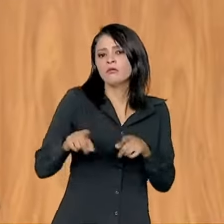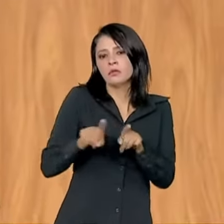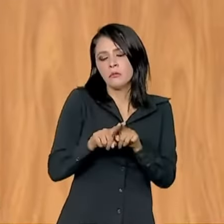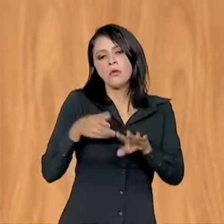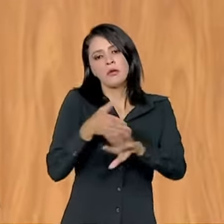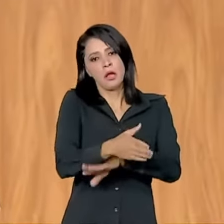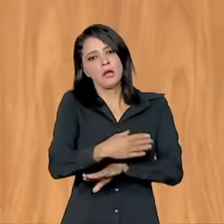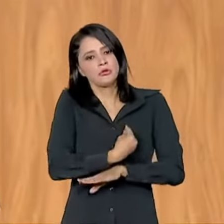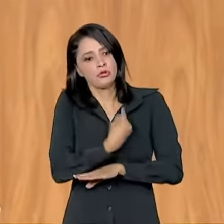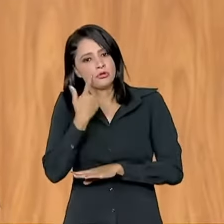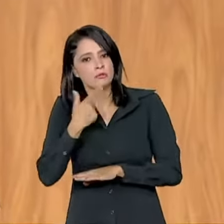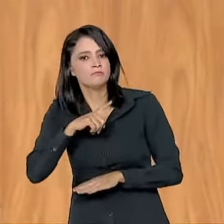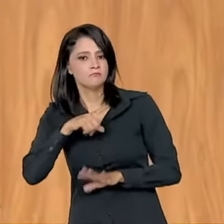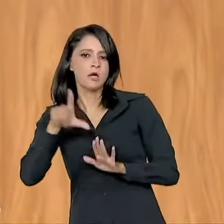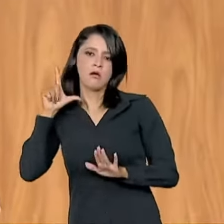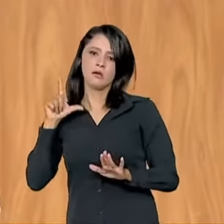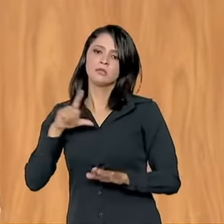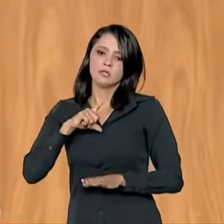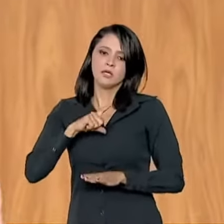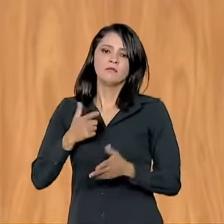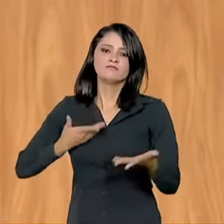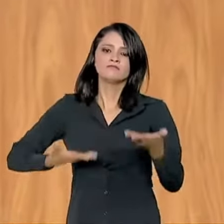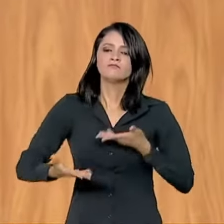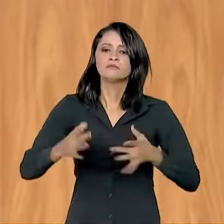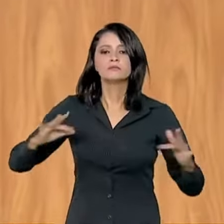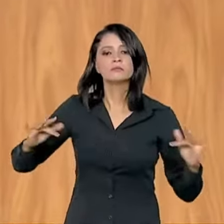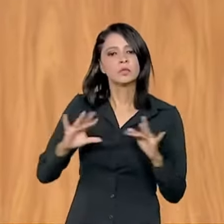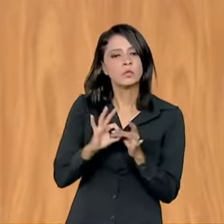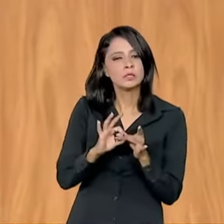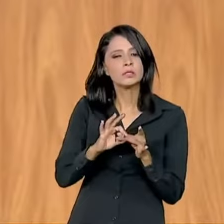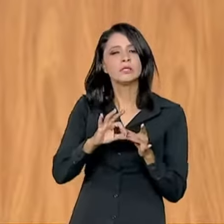nós tivemos a esse respeito. Tivemos conexão entre